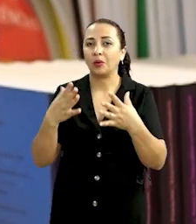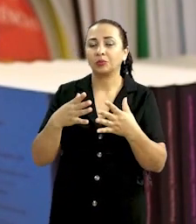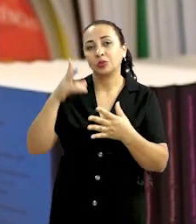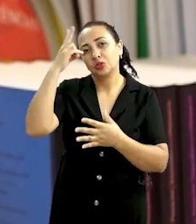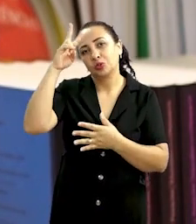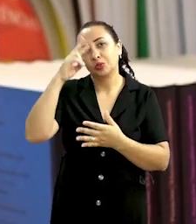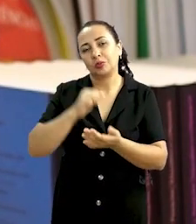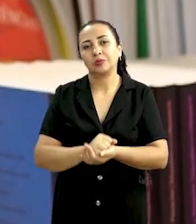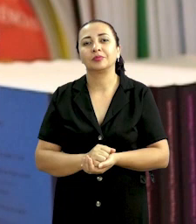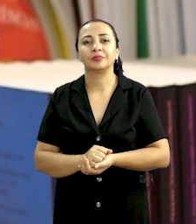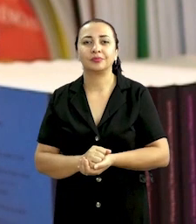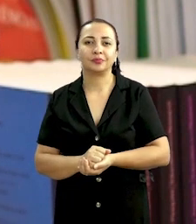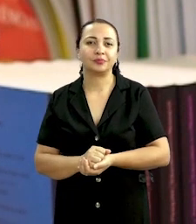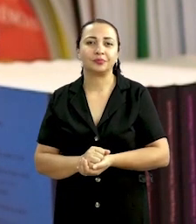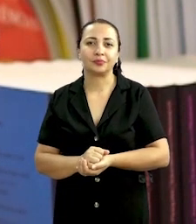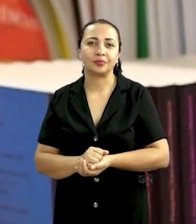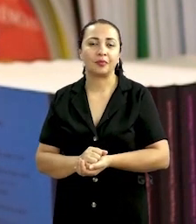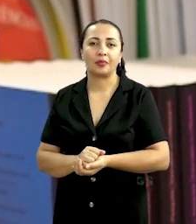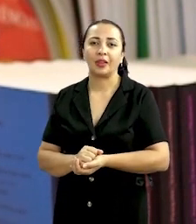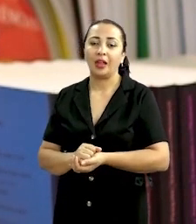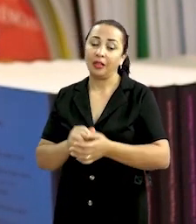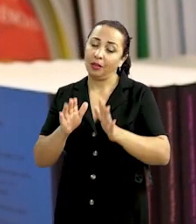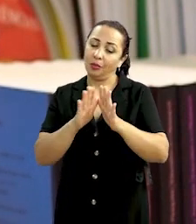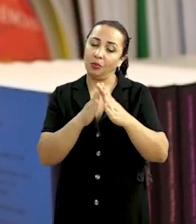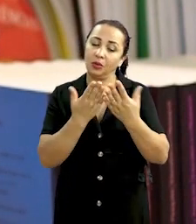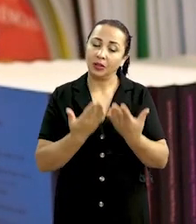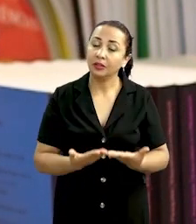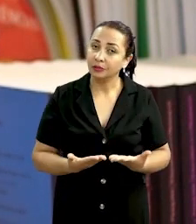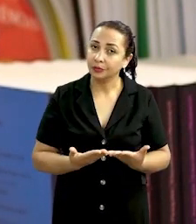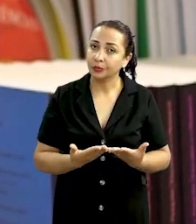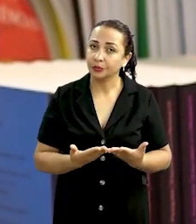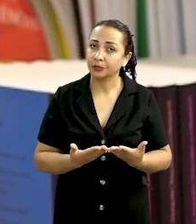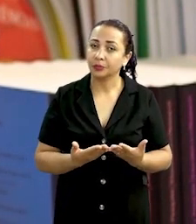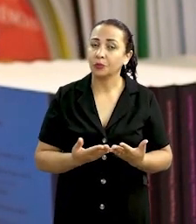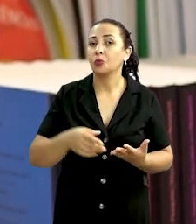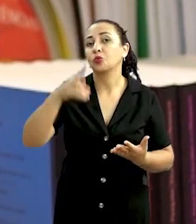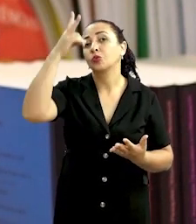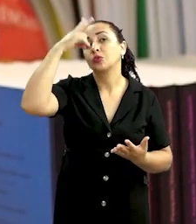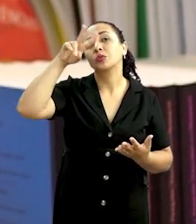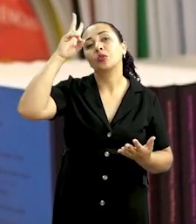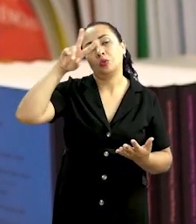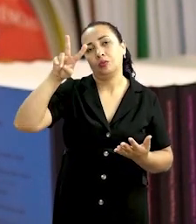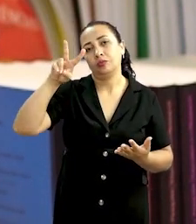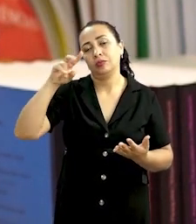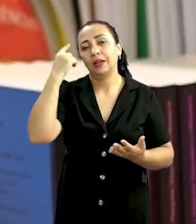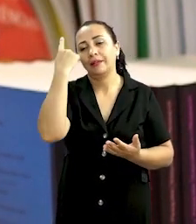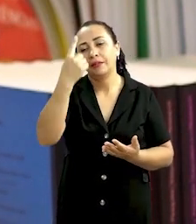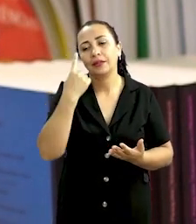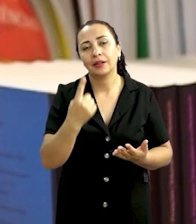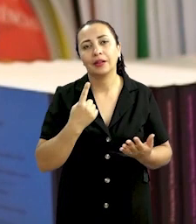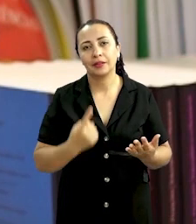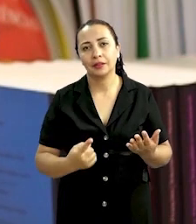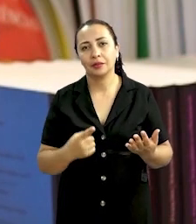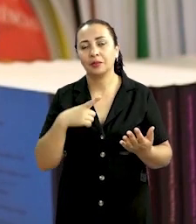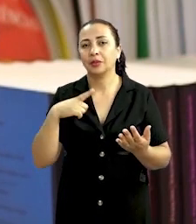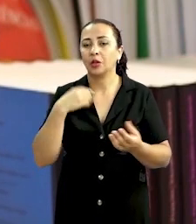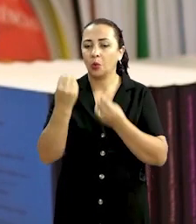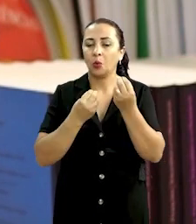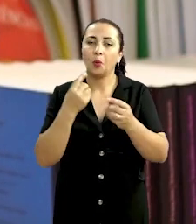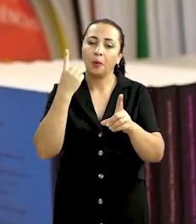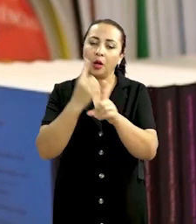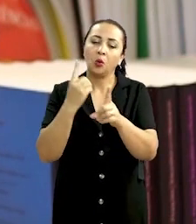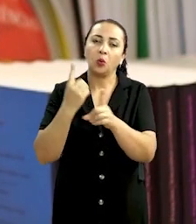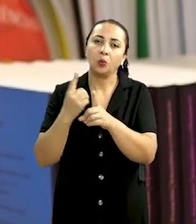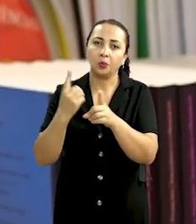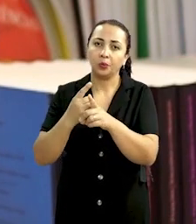obra enquanto ficção. É um livro, né? Tem que ver como um livro de contos. E cada um tem